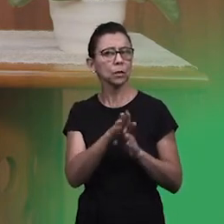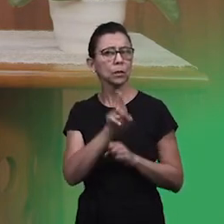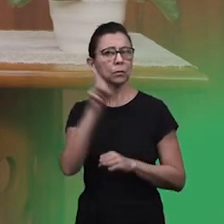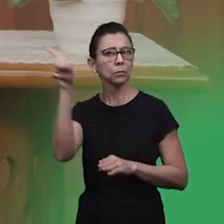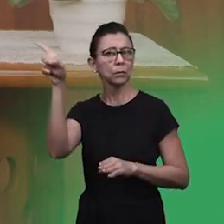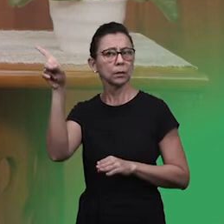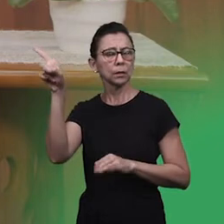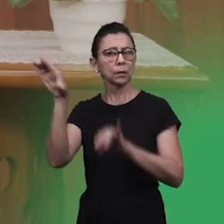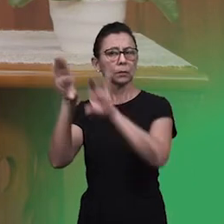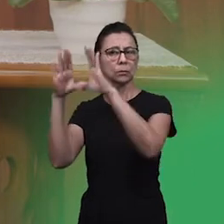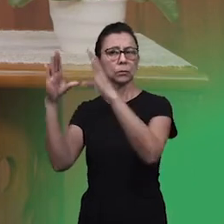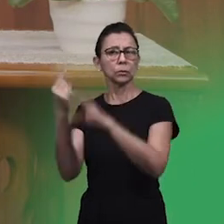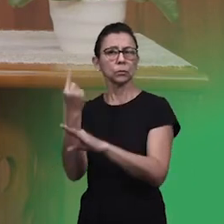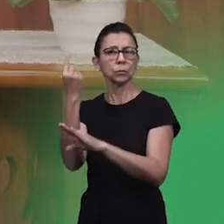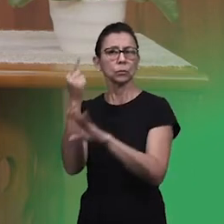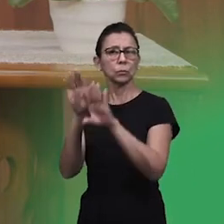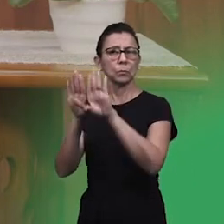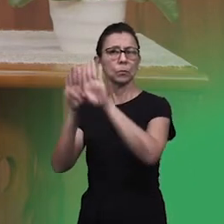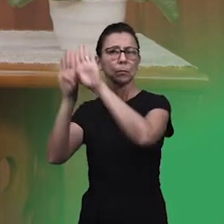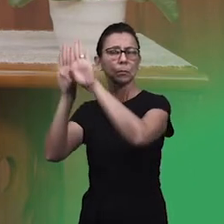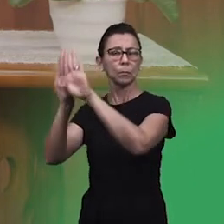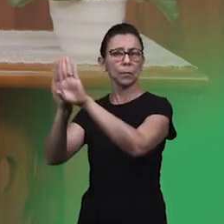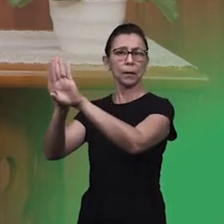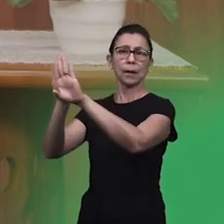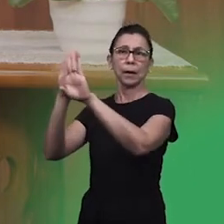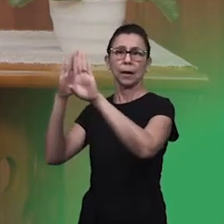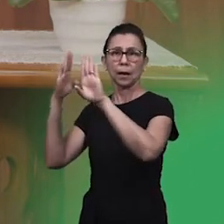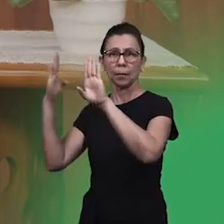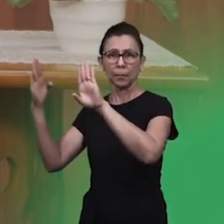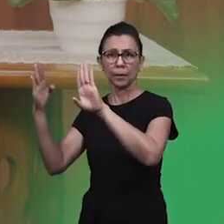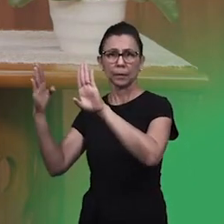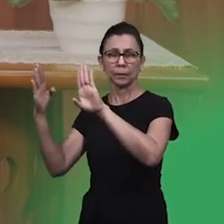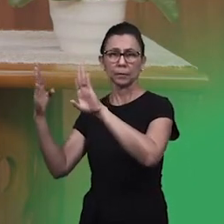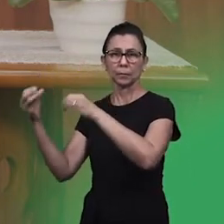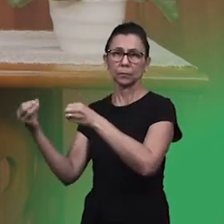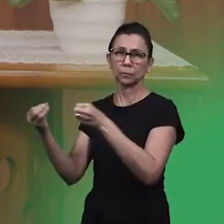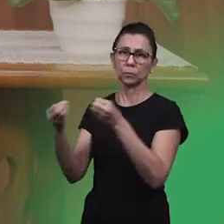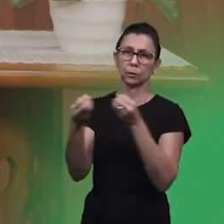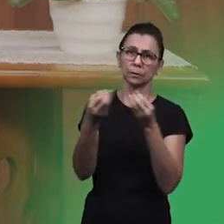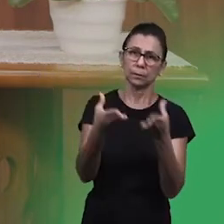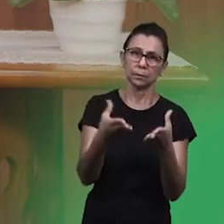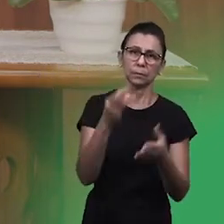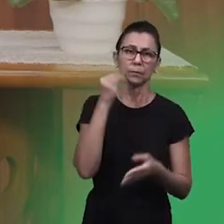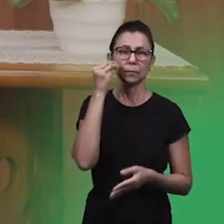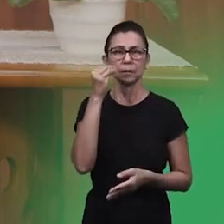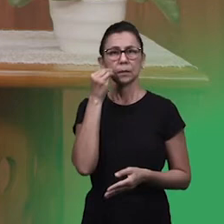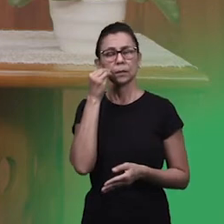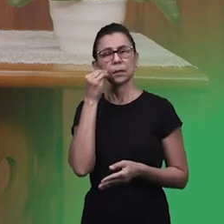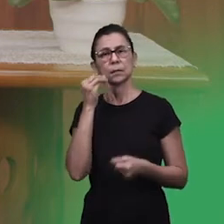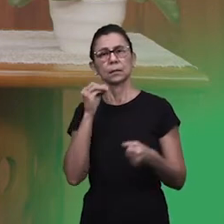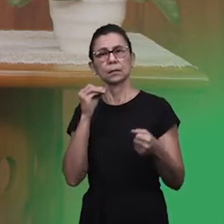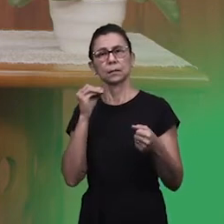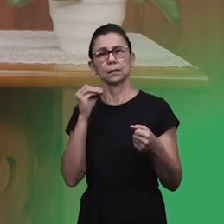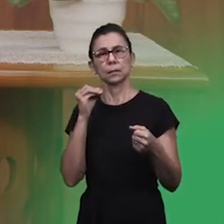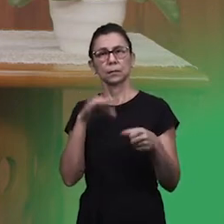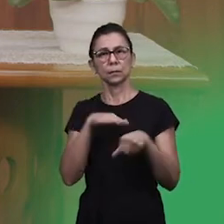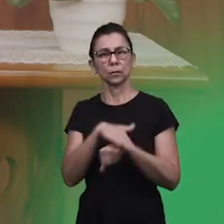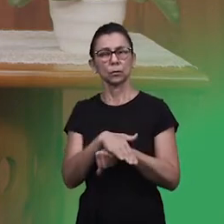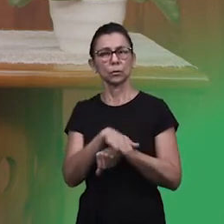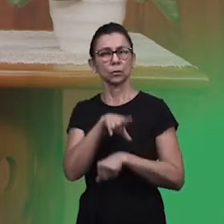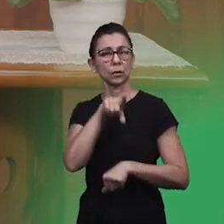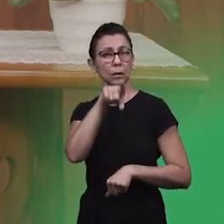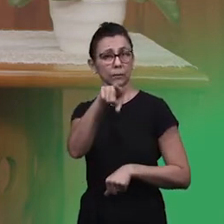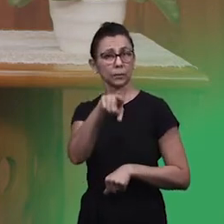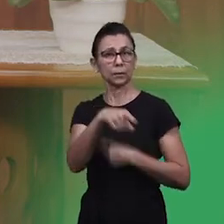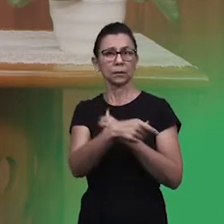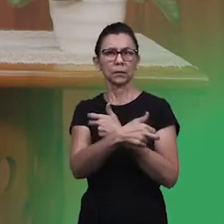você. Há uma porta aberta para uma experiência gloriosa nessa noite para você. As